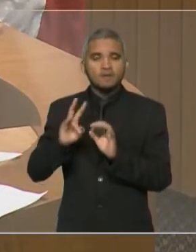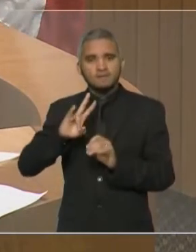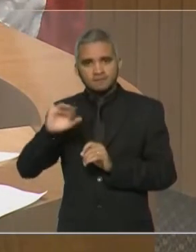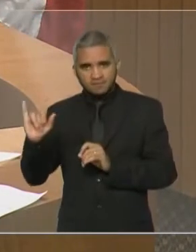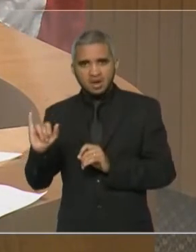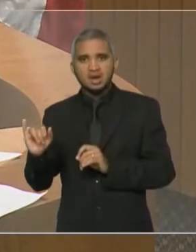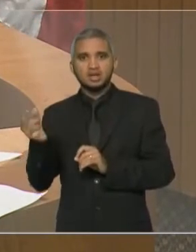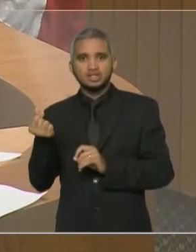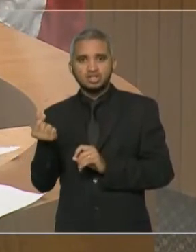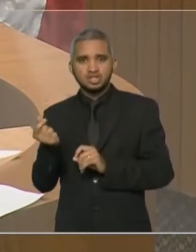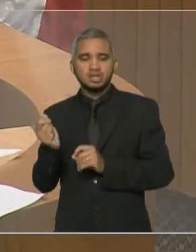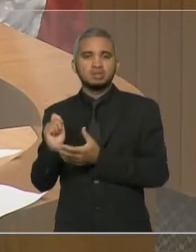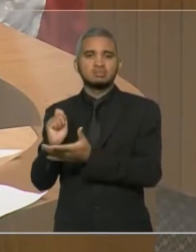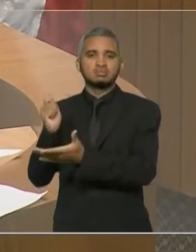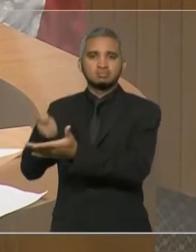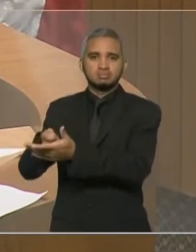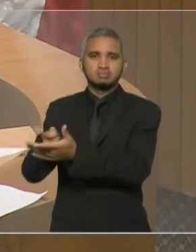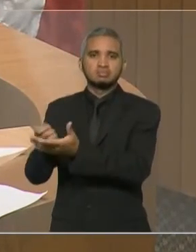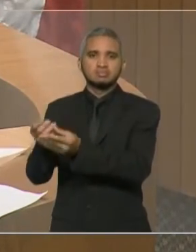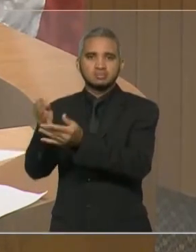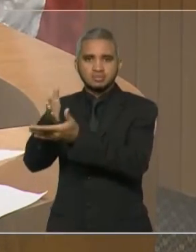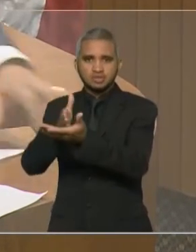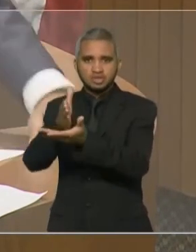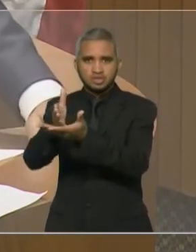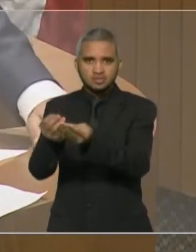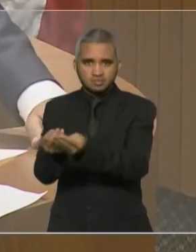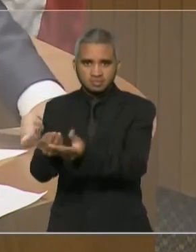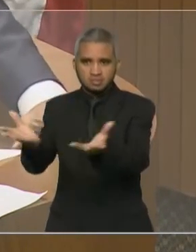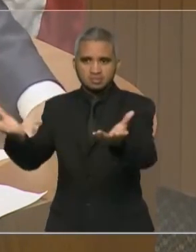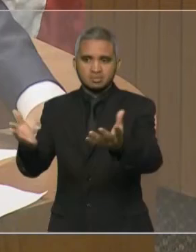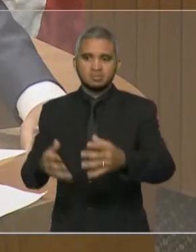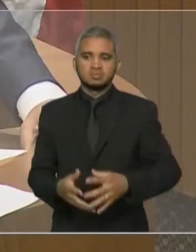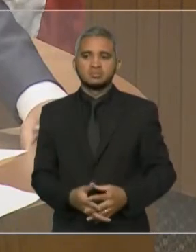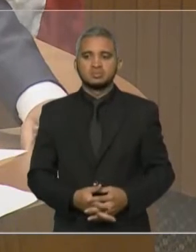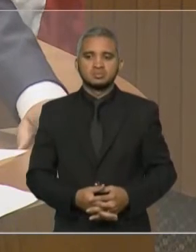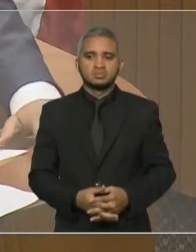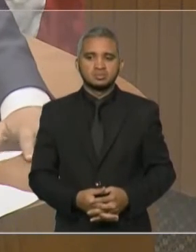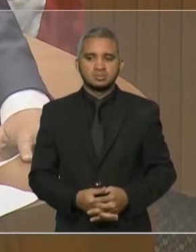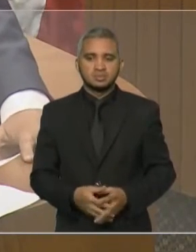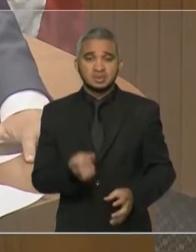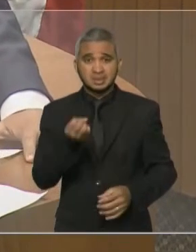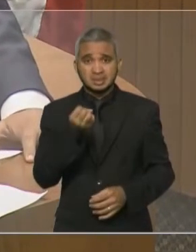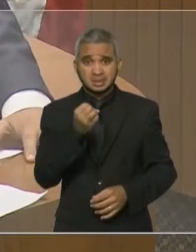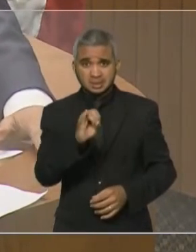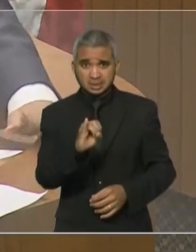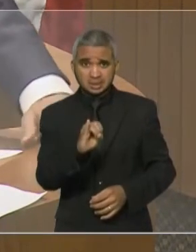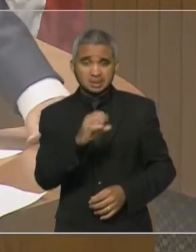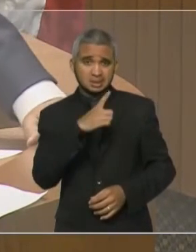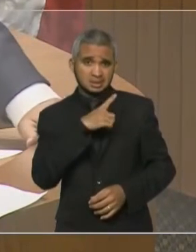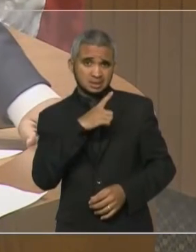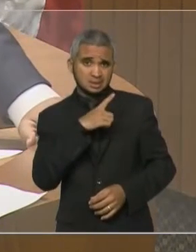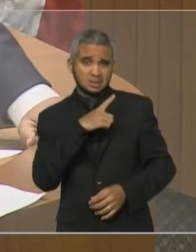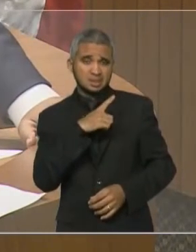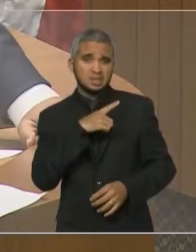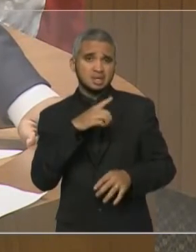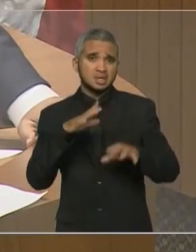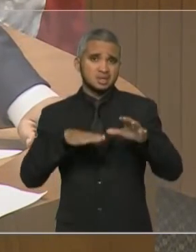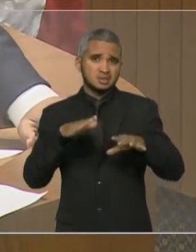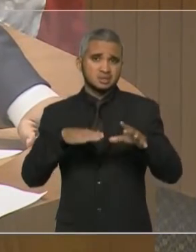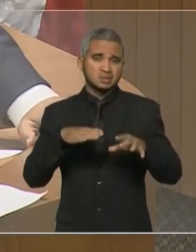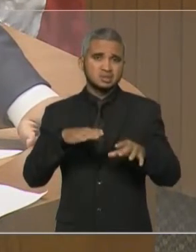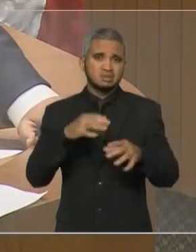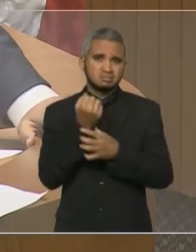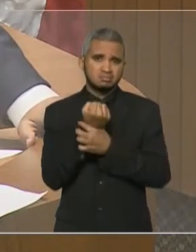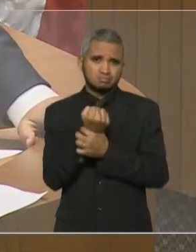famílias de baixa renda. Quem de repente tem uma segurança alimentar, pode subestimar a importância